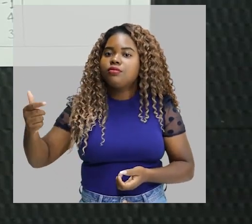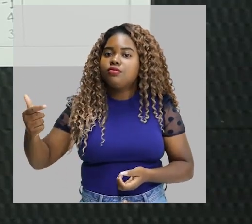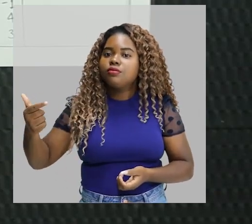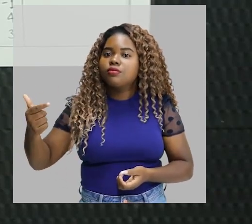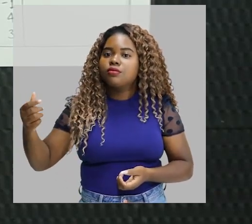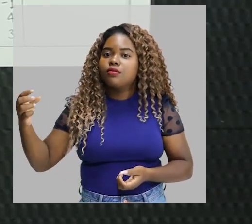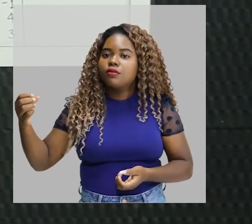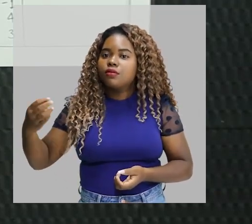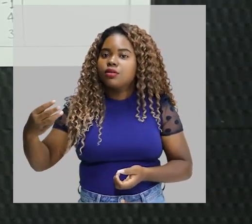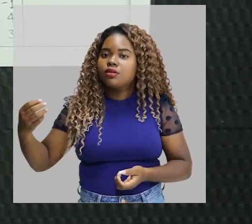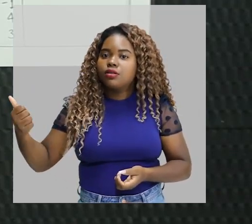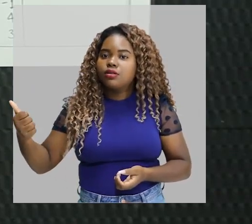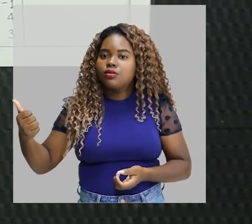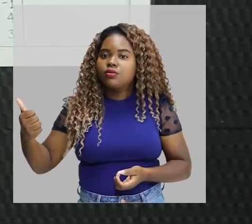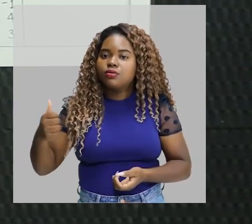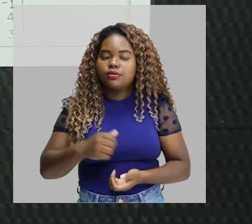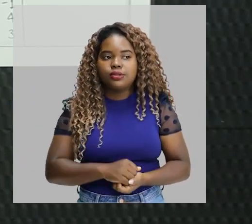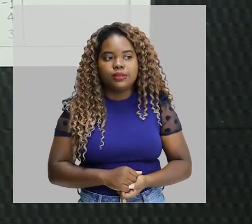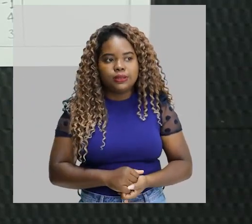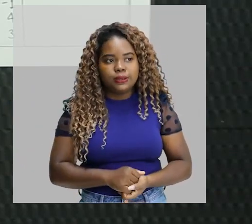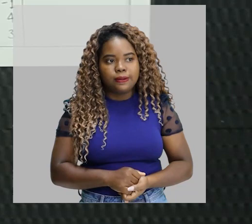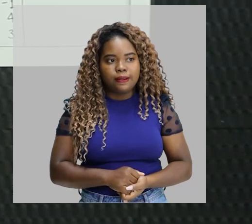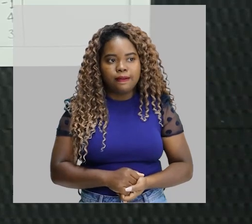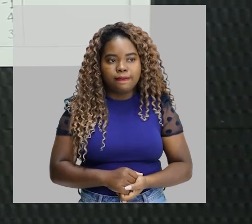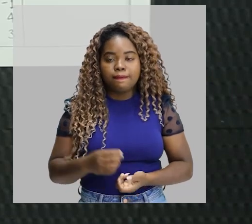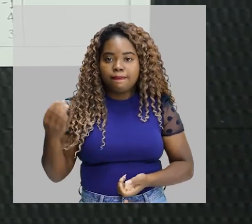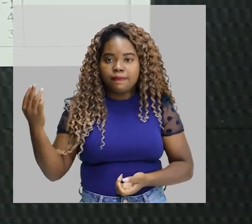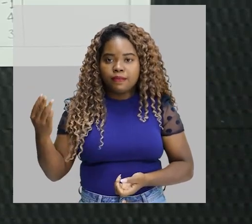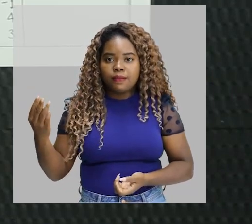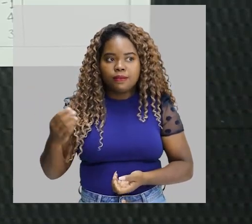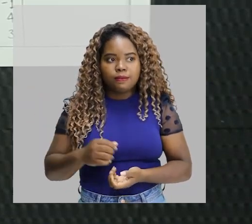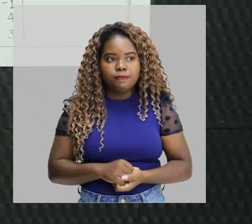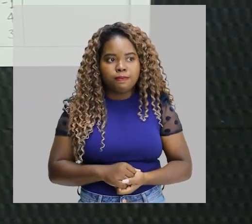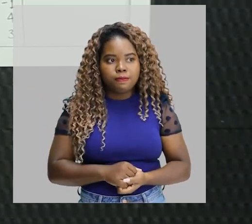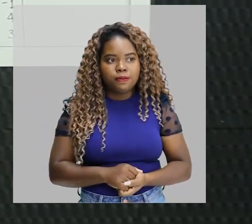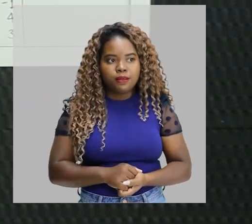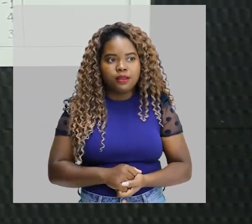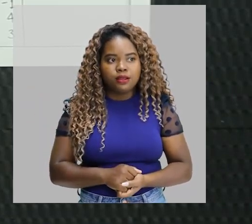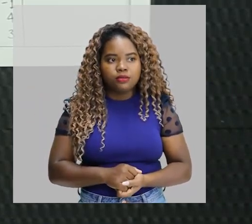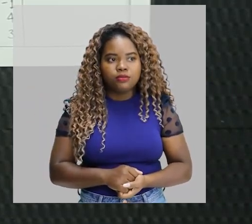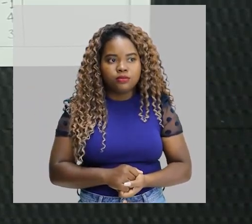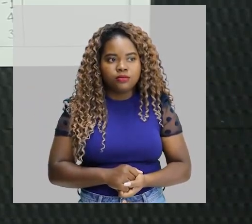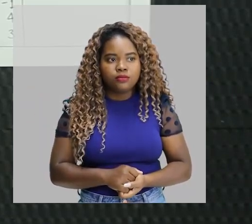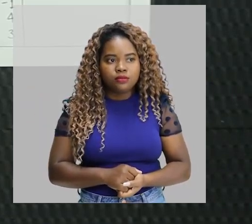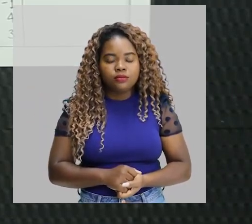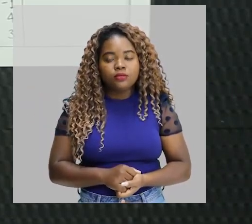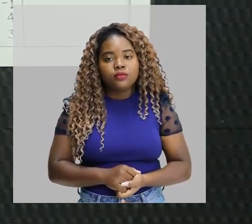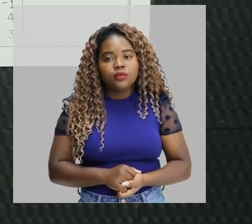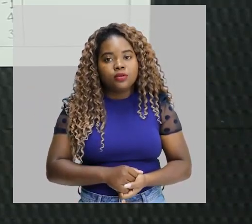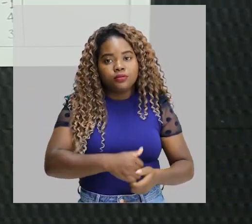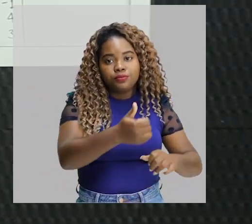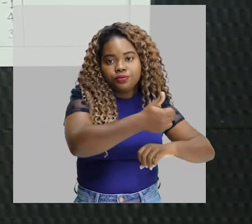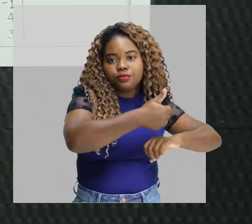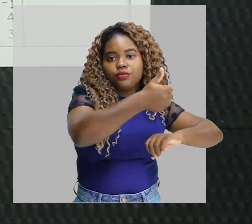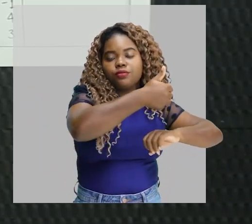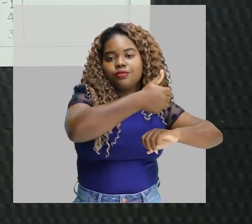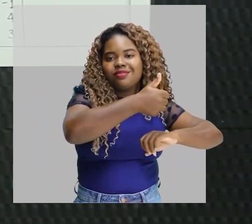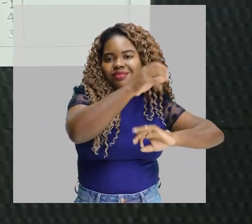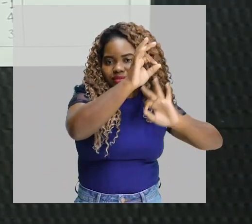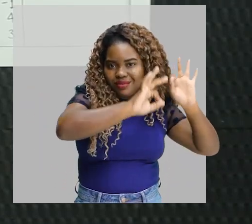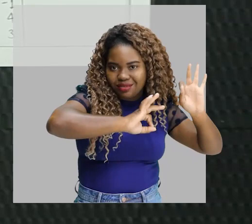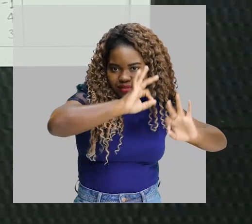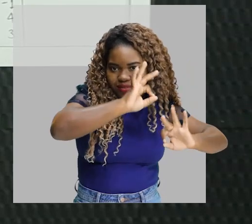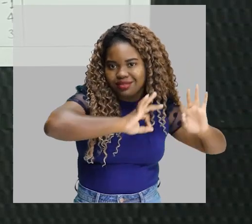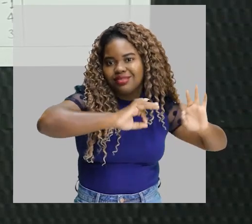a três certo e aí fecha aqui a matriz então primeiro procedimento primeiro passo